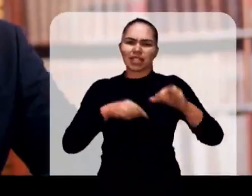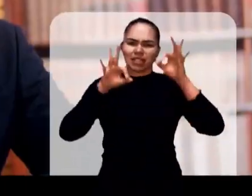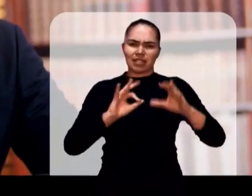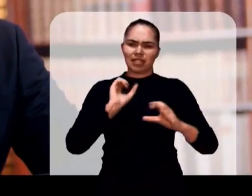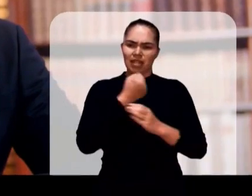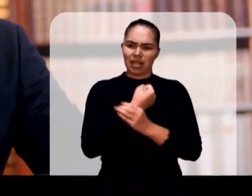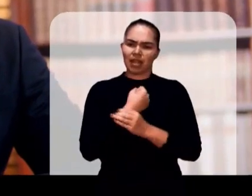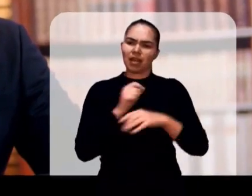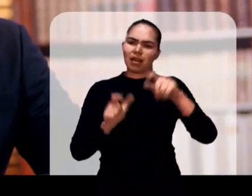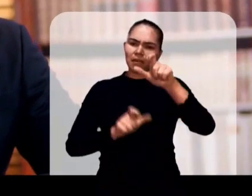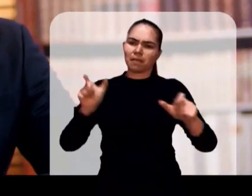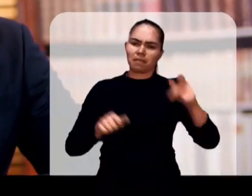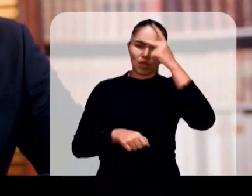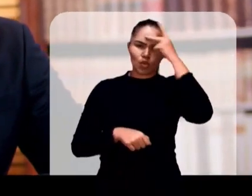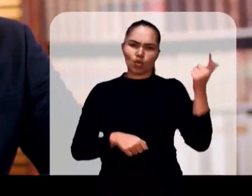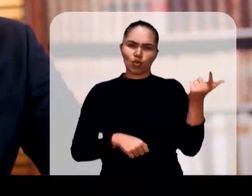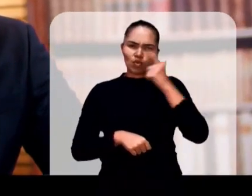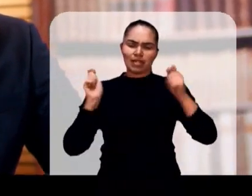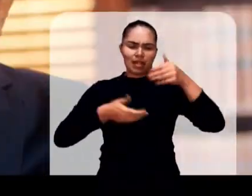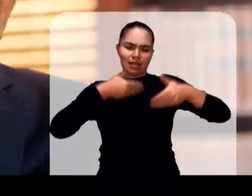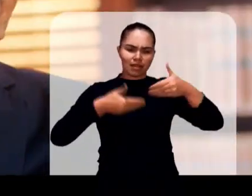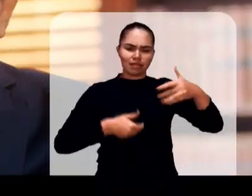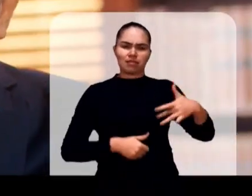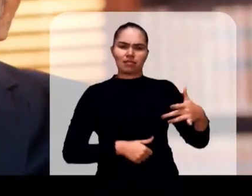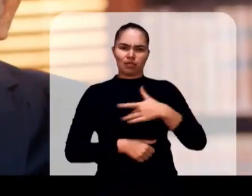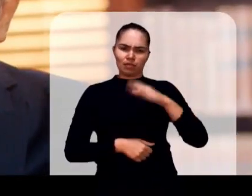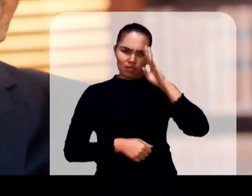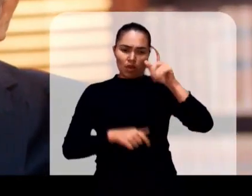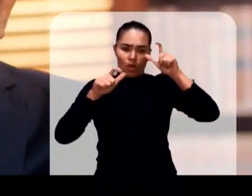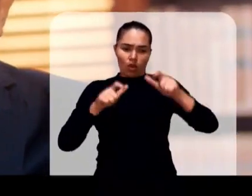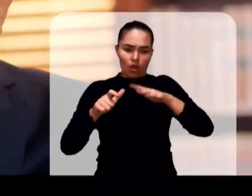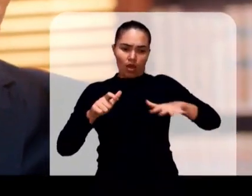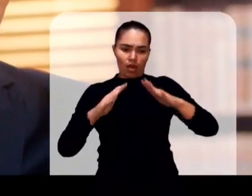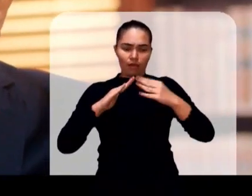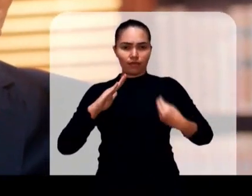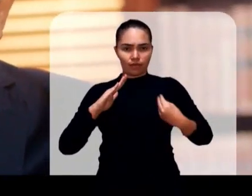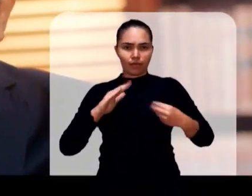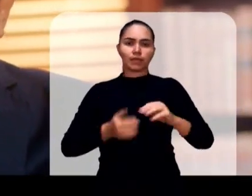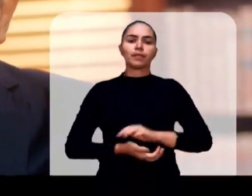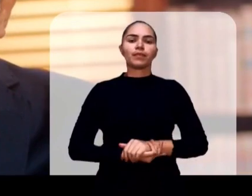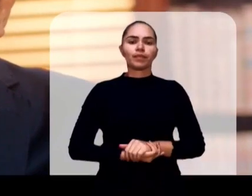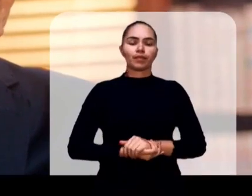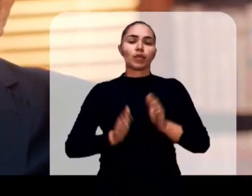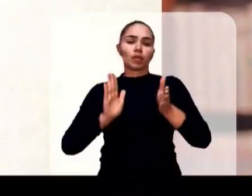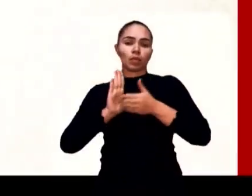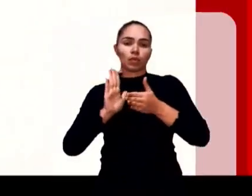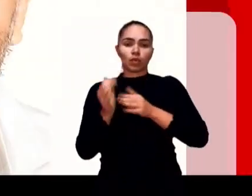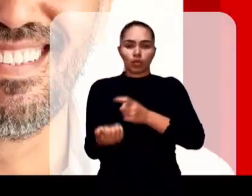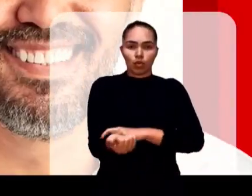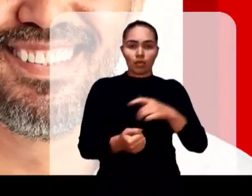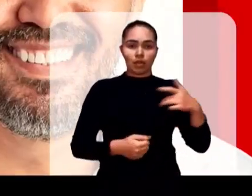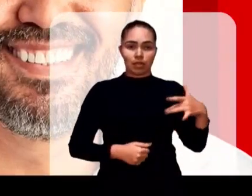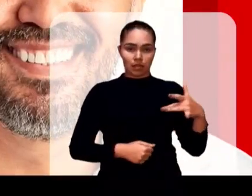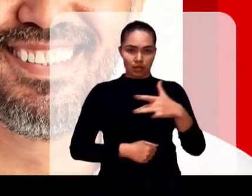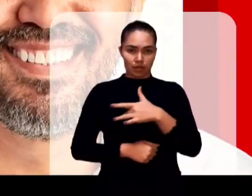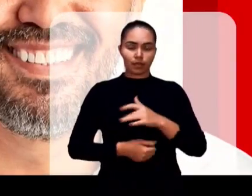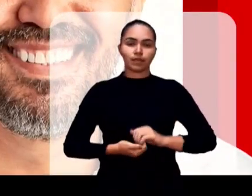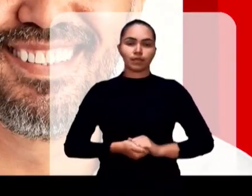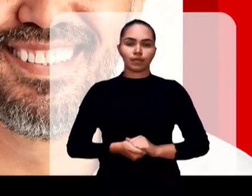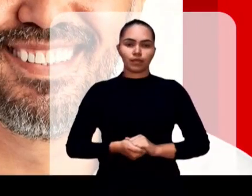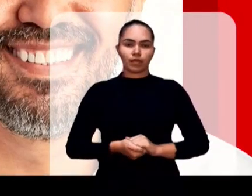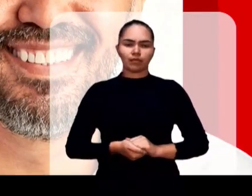pandemia e garantir que as pessoas tenham cada vez mais acesso aos serviços de saúde na sua própria região. Proposta